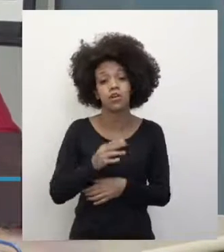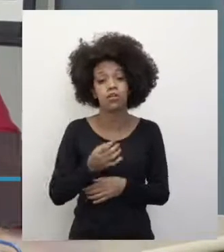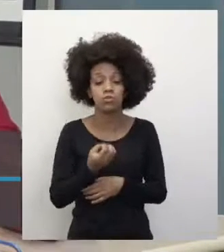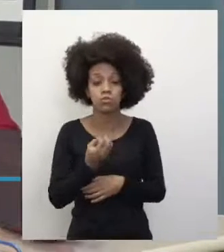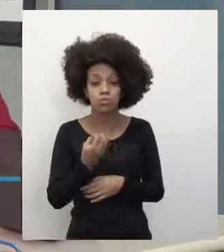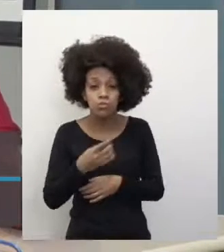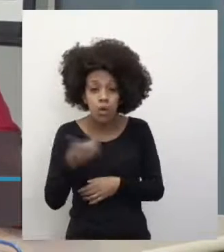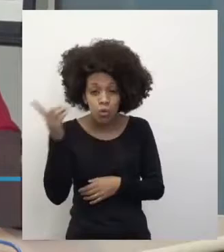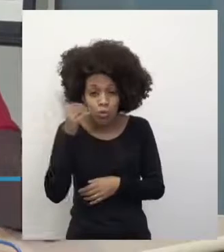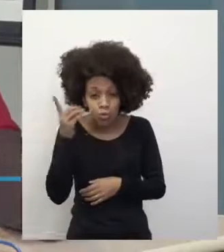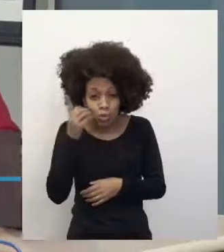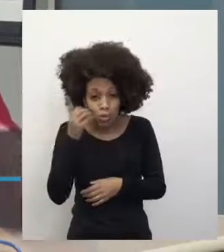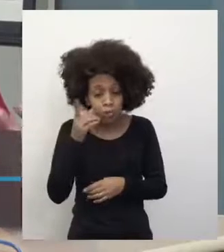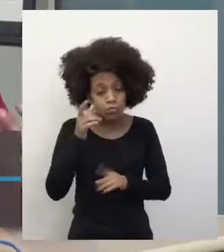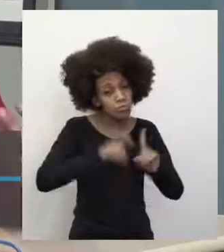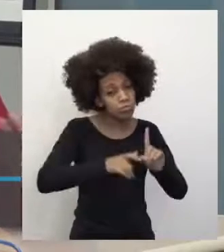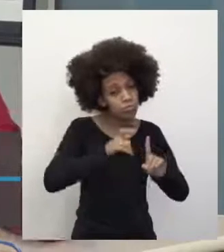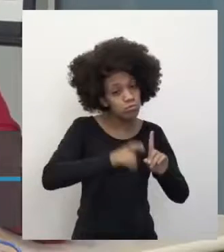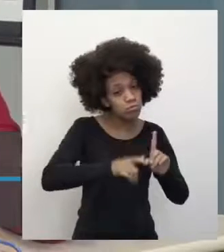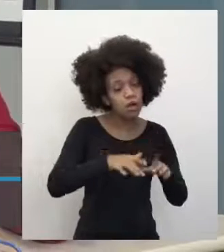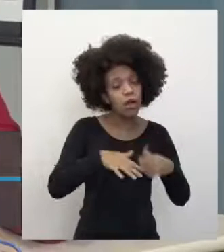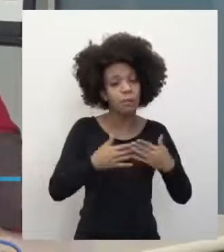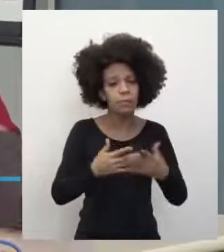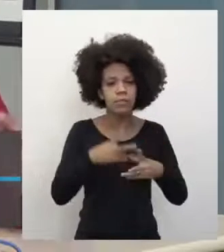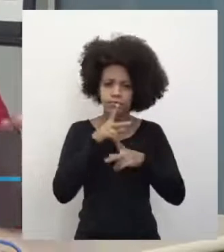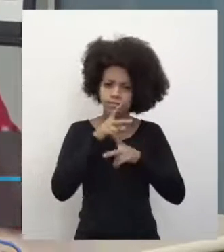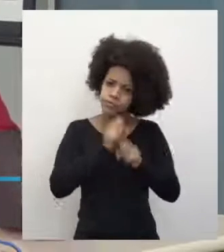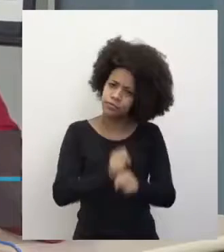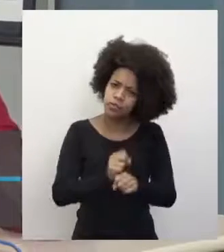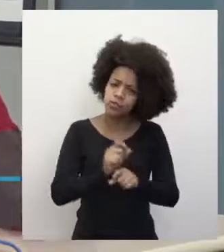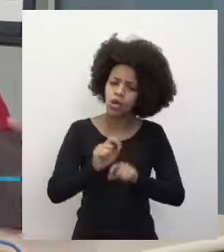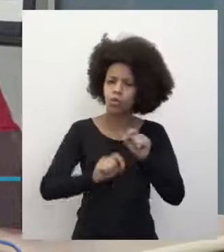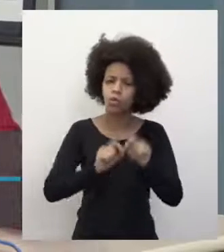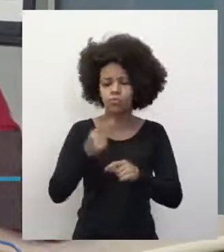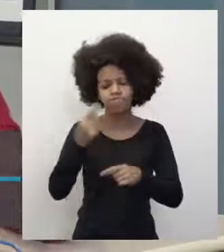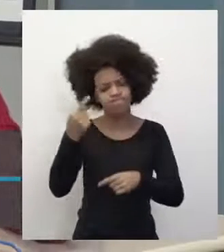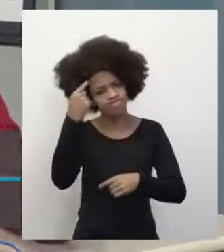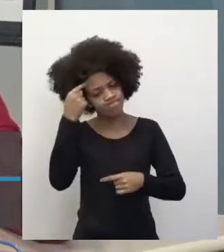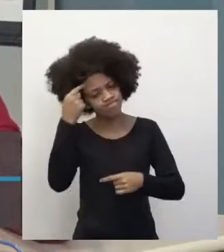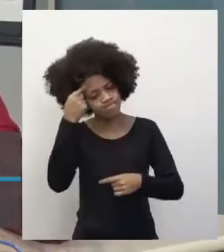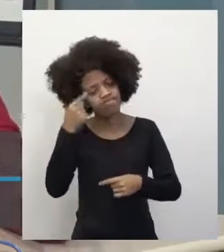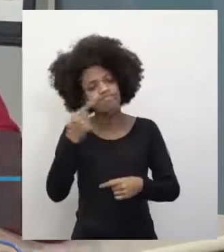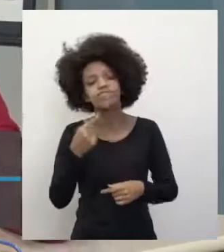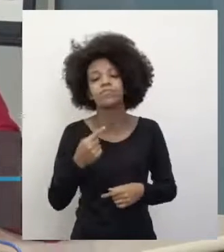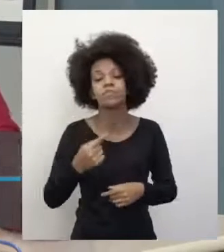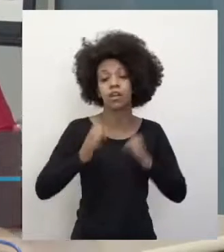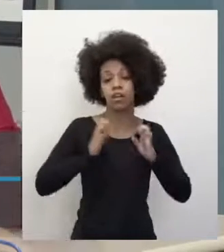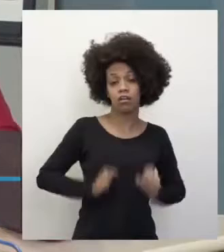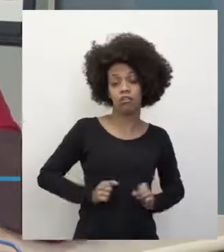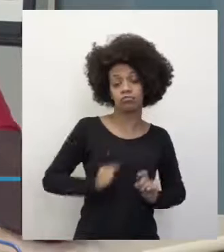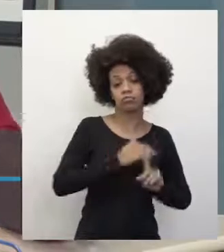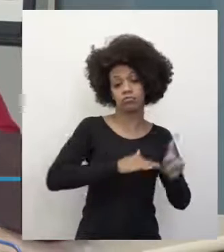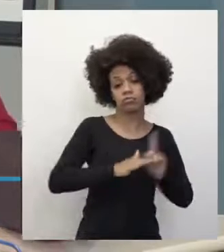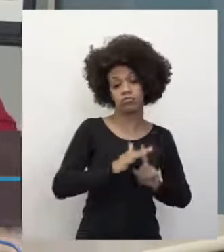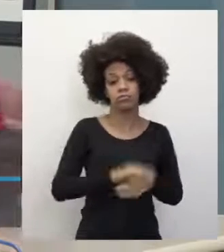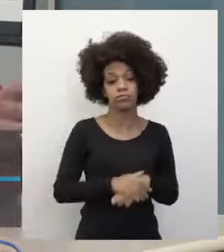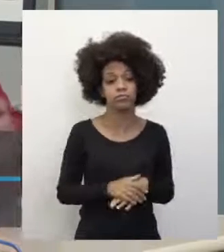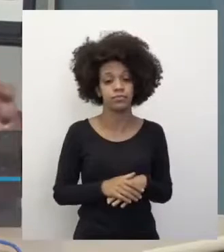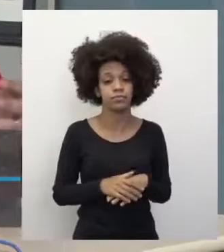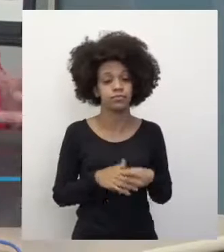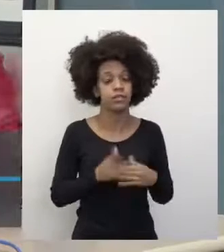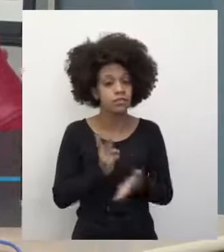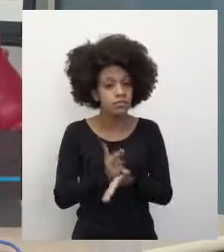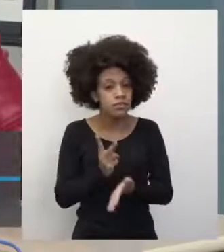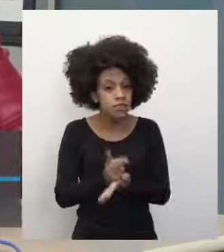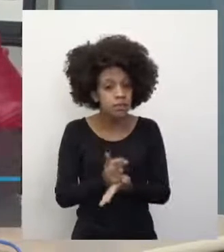artísticos para que a gente reforce algumas ideias éticas sociais, né? Ou seja, né,